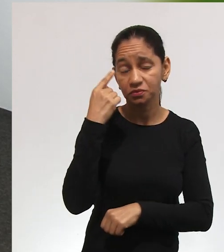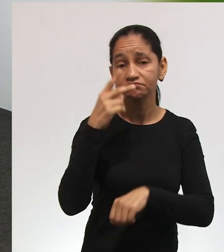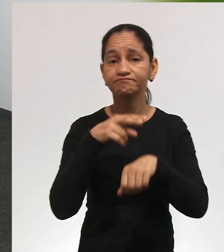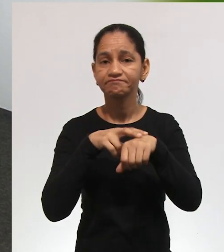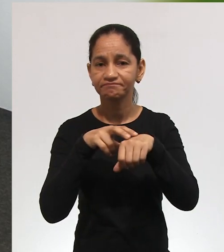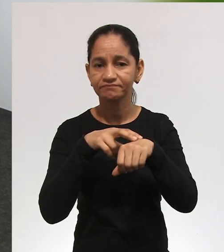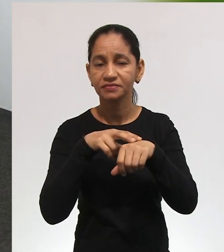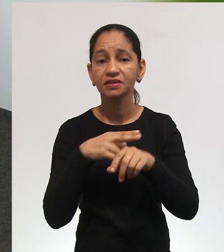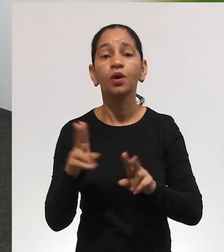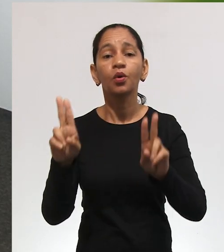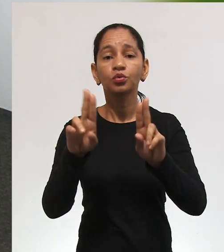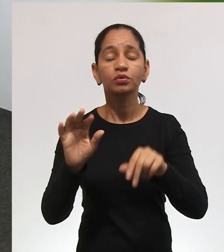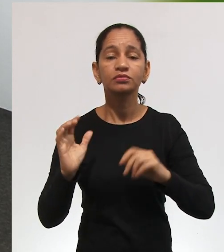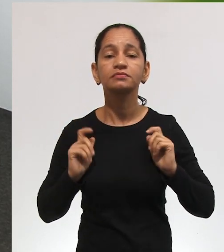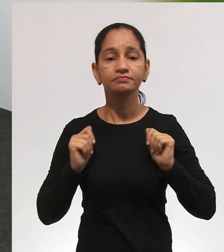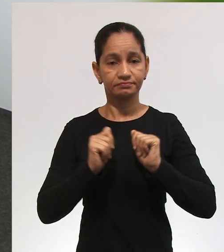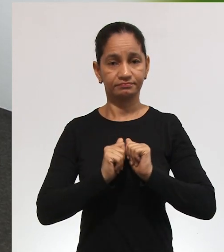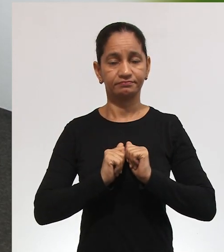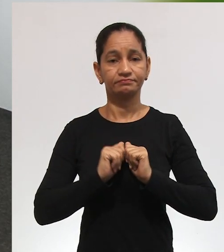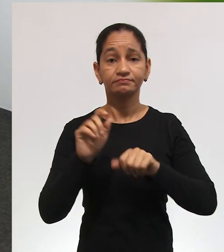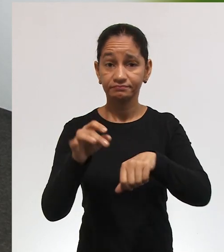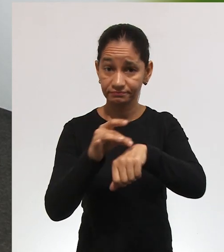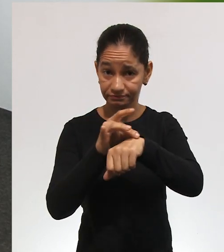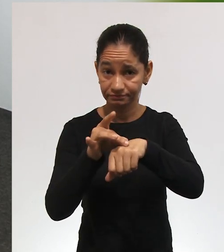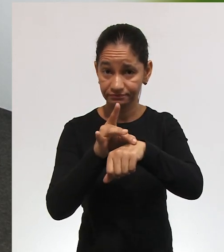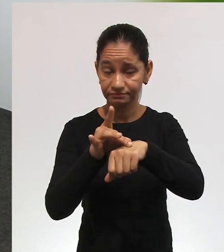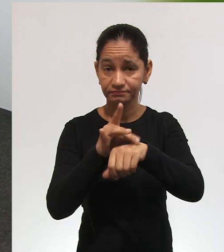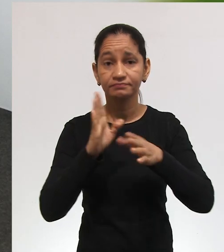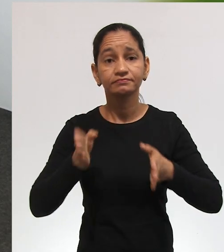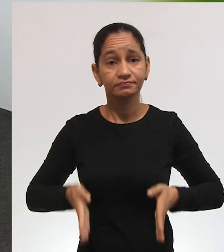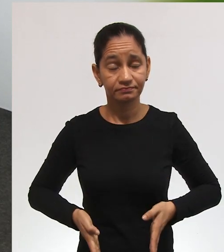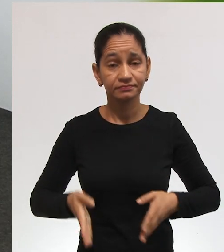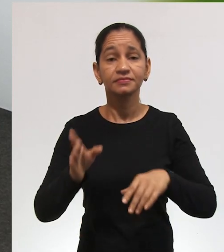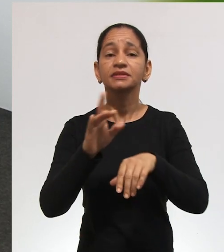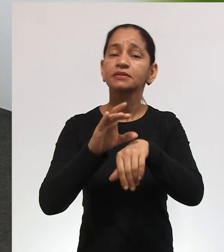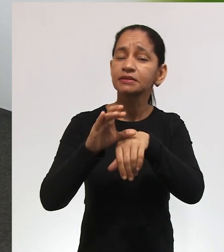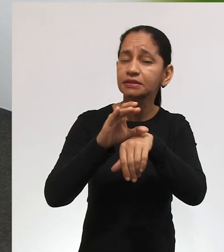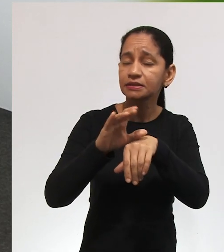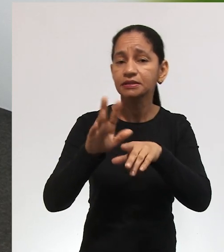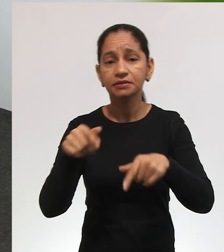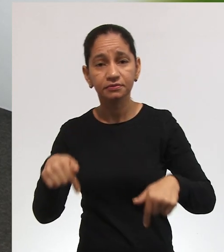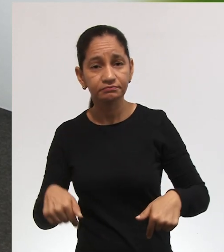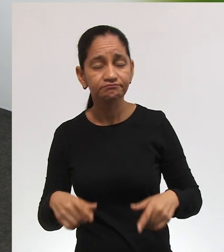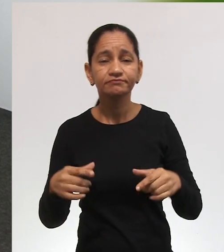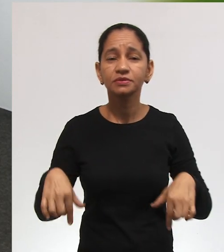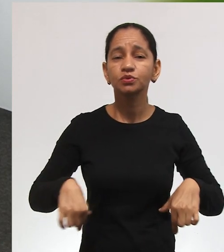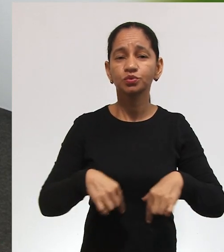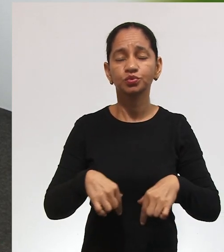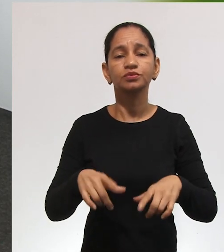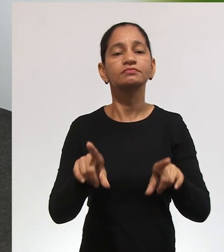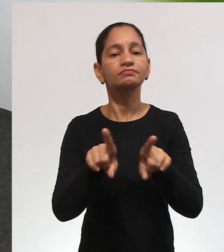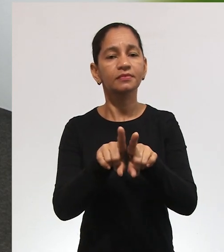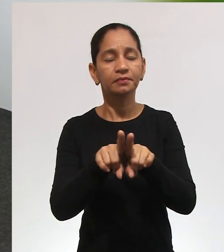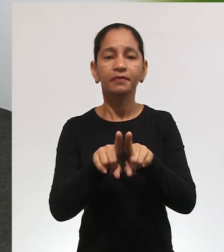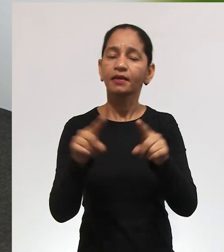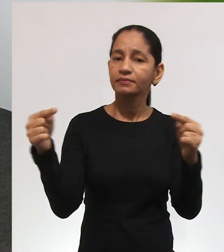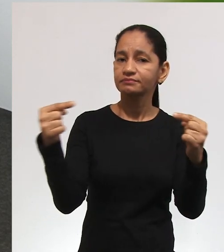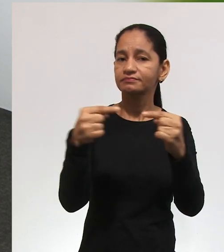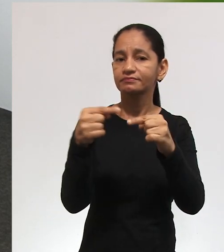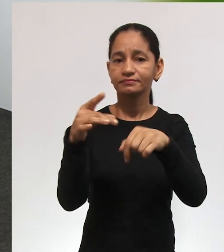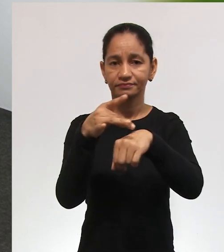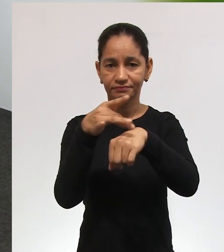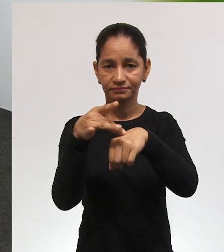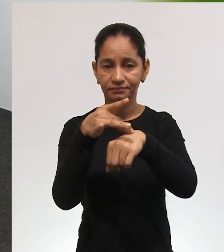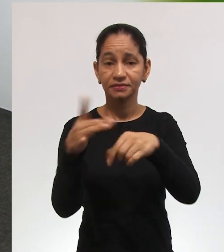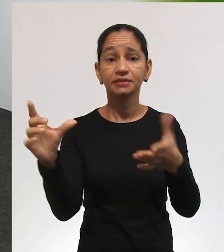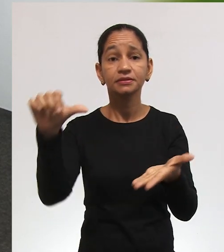verdes. Eu estou vestindo uma camisa preta de mangas longas, calça social cinza, cinto e sapatos pretos.